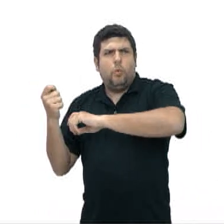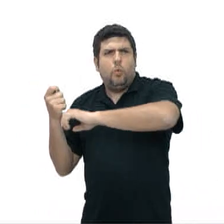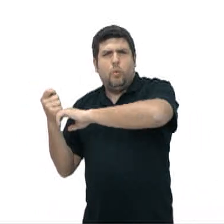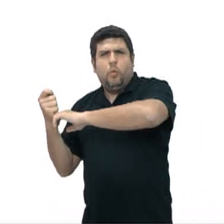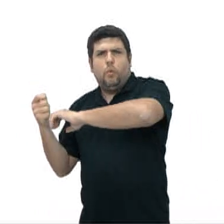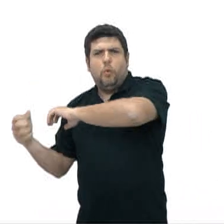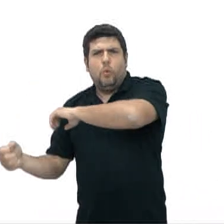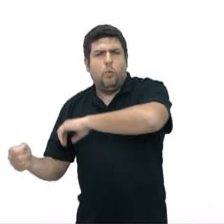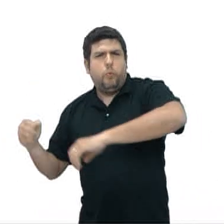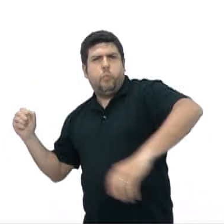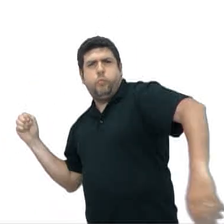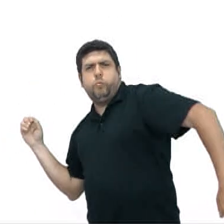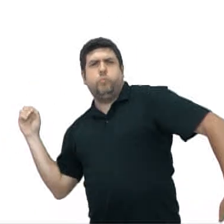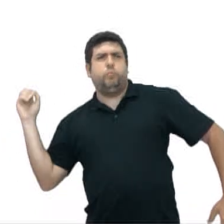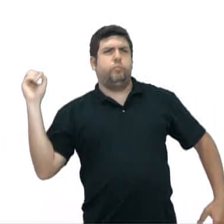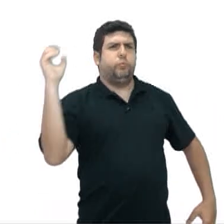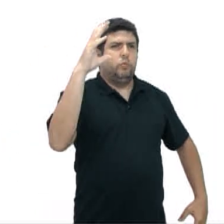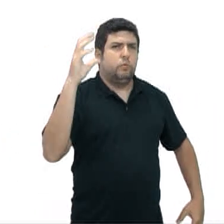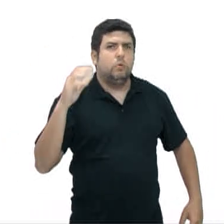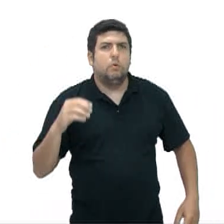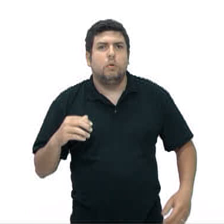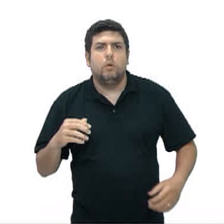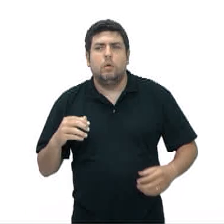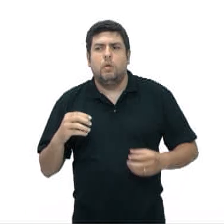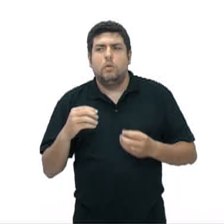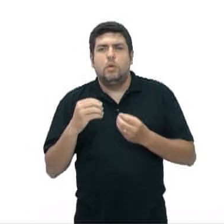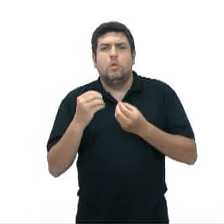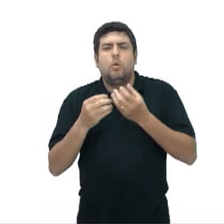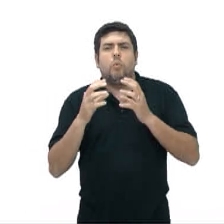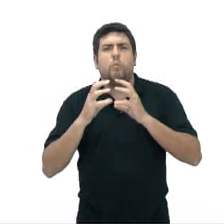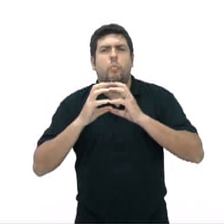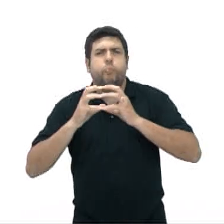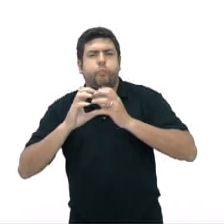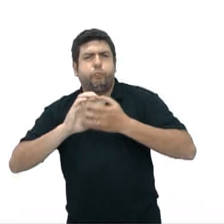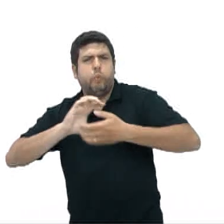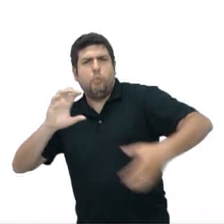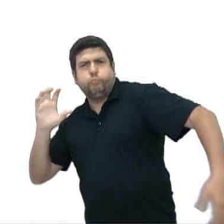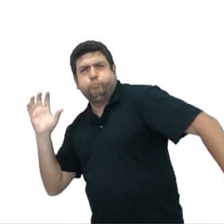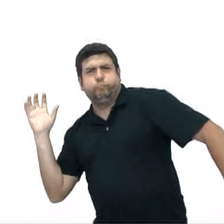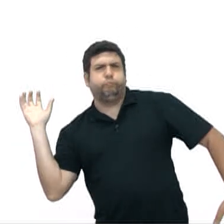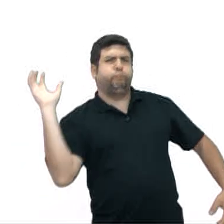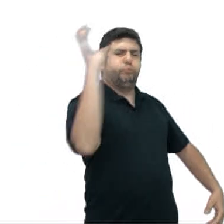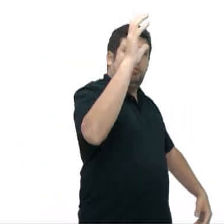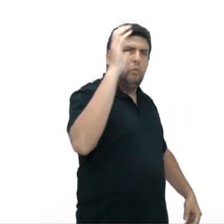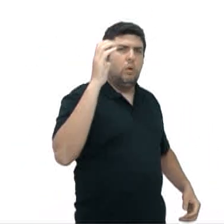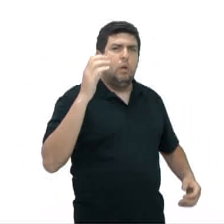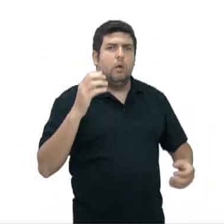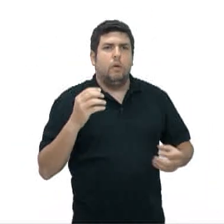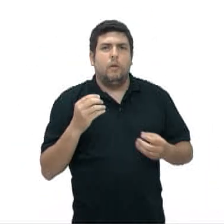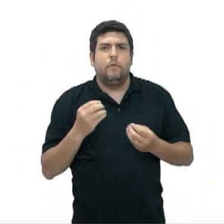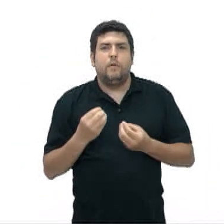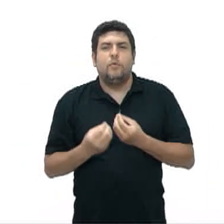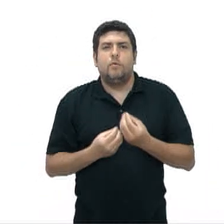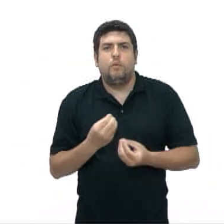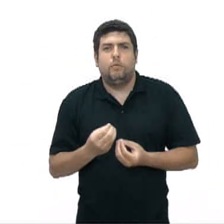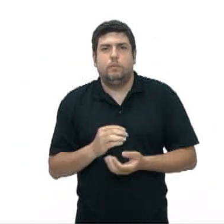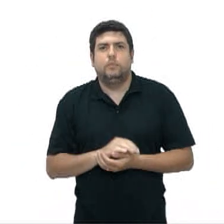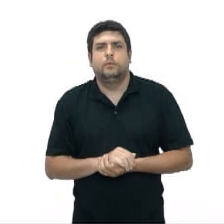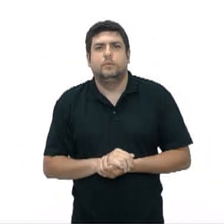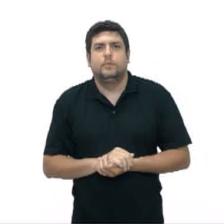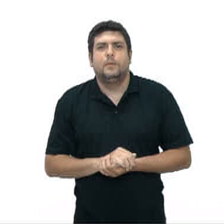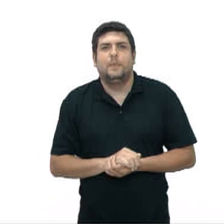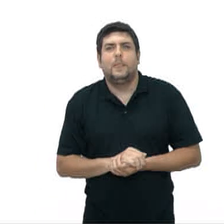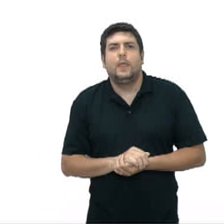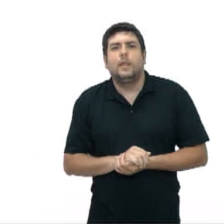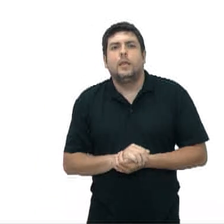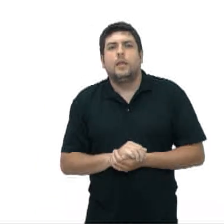A figura a seguir representa, esquematicamente, essa trajetória, enquanto o atleta o acelera no ponto A e atinge